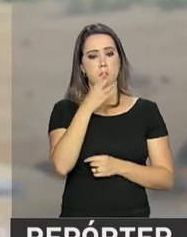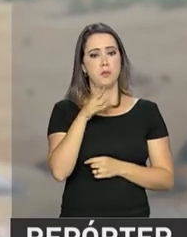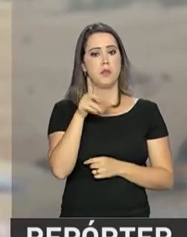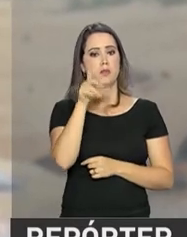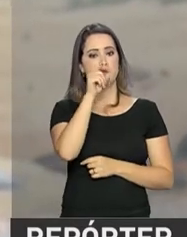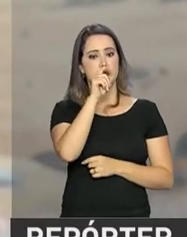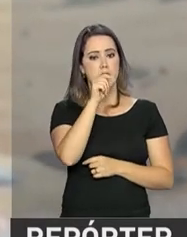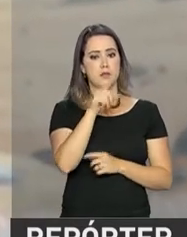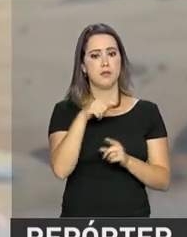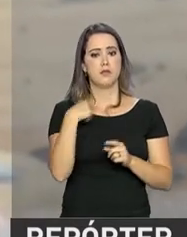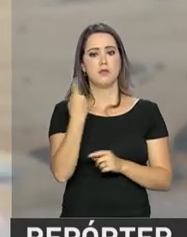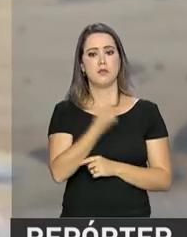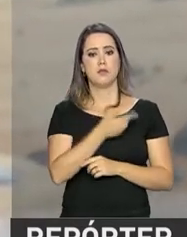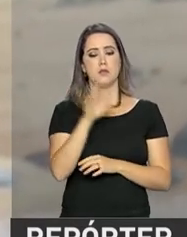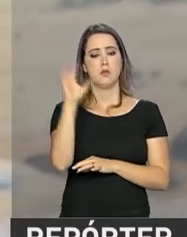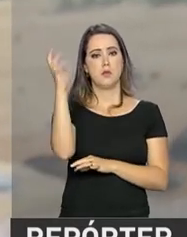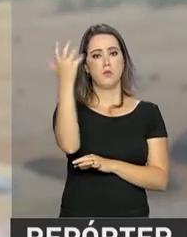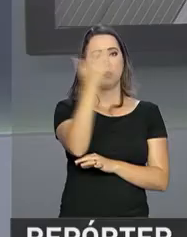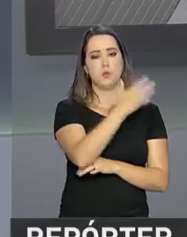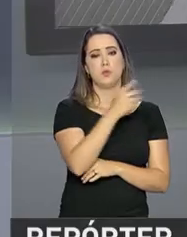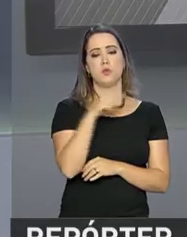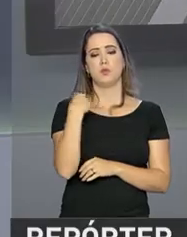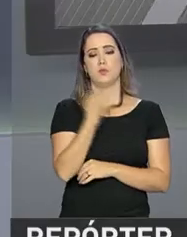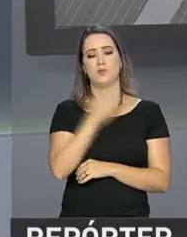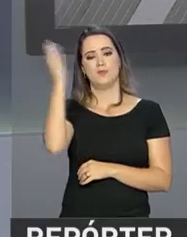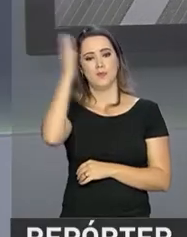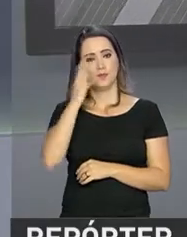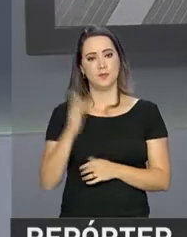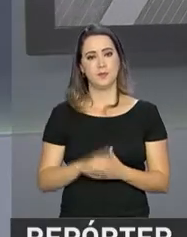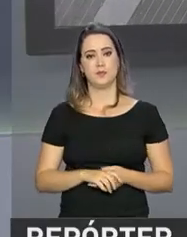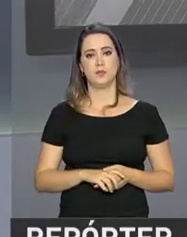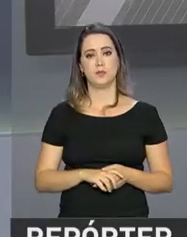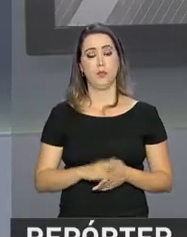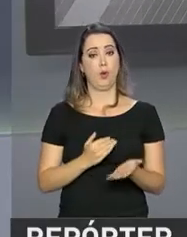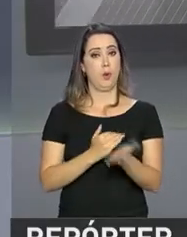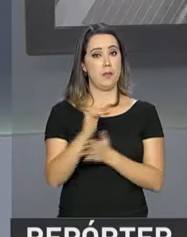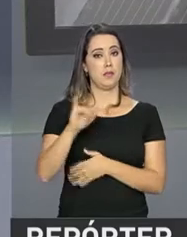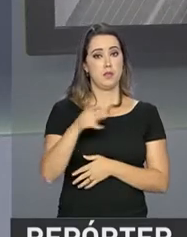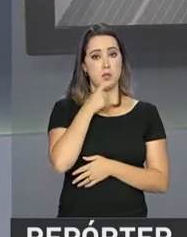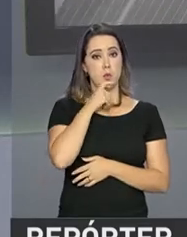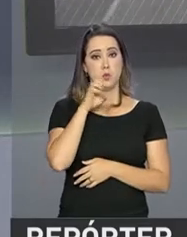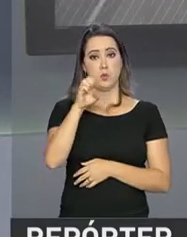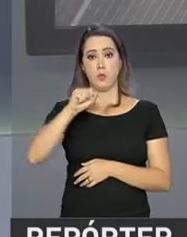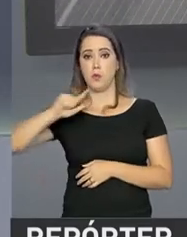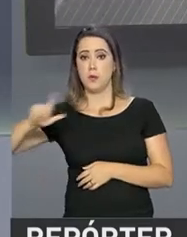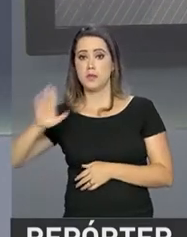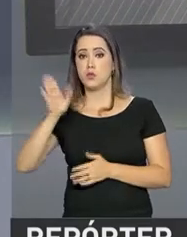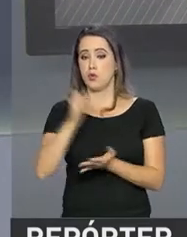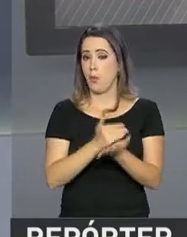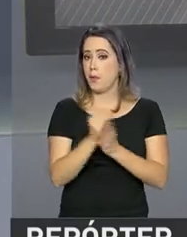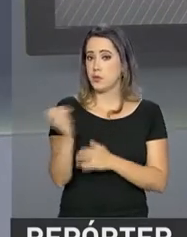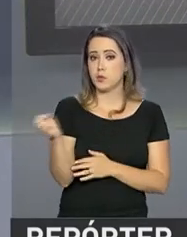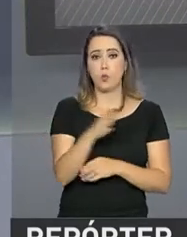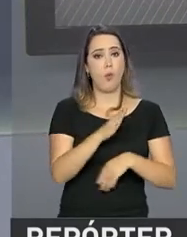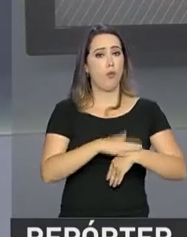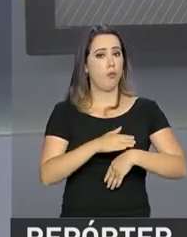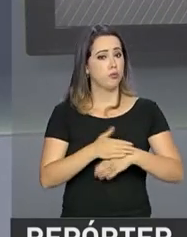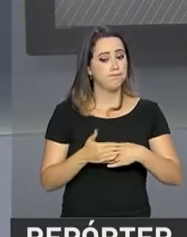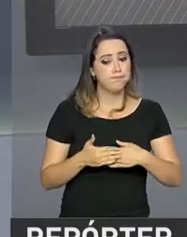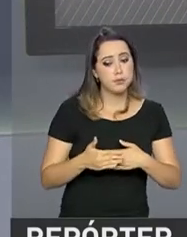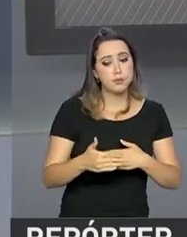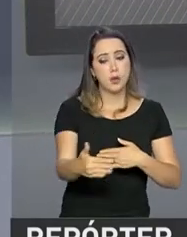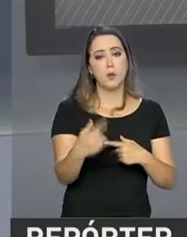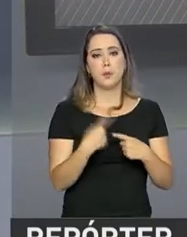ave e para o bem da biodiversidade a partir de julho e social entra em uma nova fase é